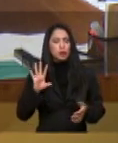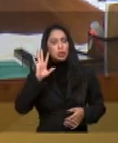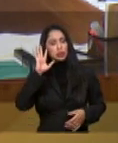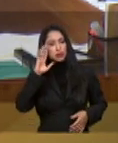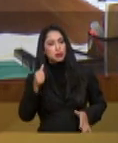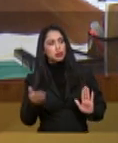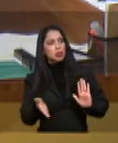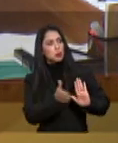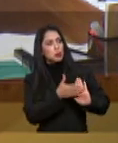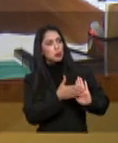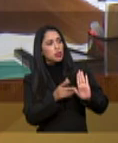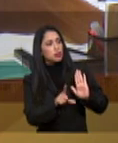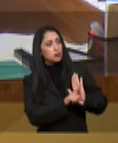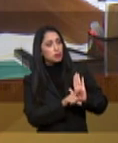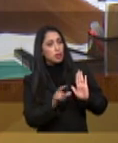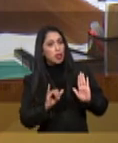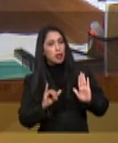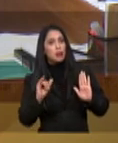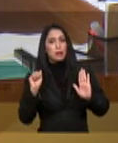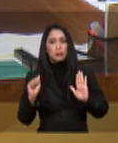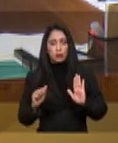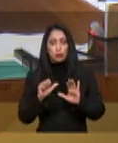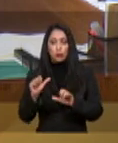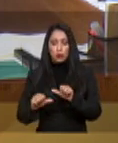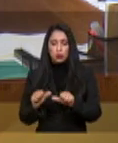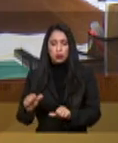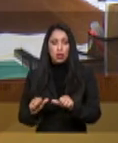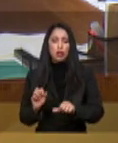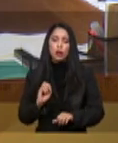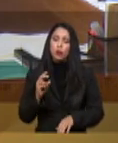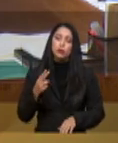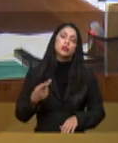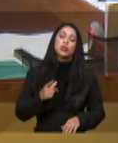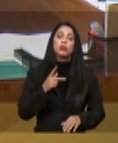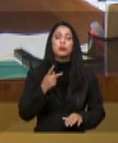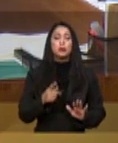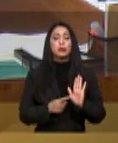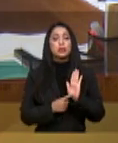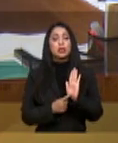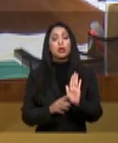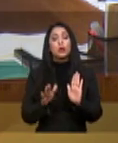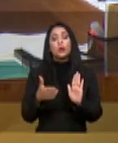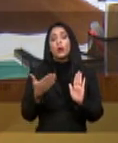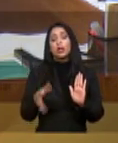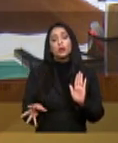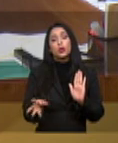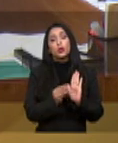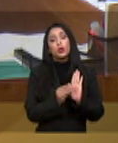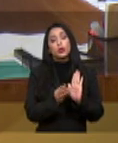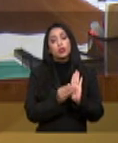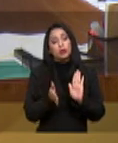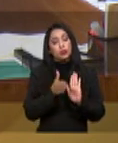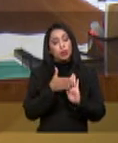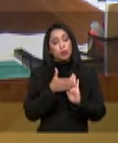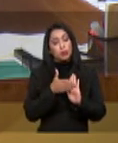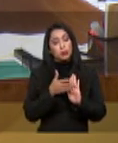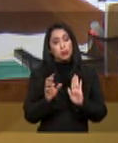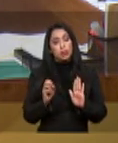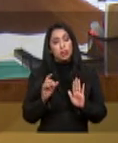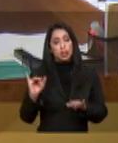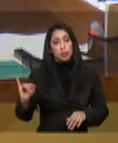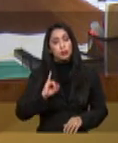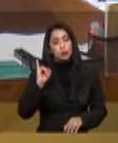proposta de ato legislativo se faz oportuna e ou conveniente, seja para dizer quando o conteúdo de tal proposta atende aos interesses e